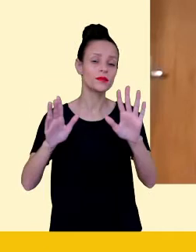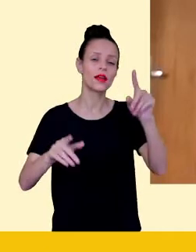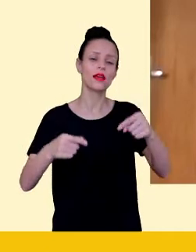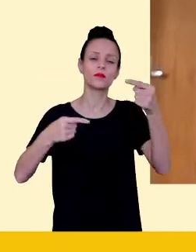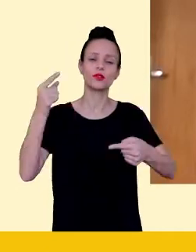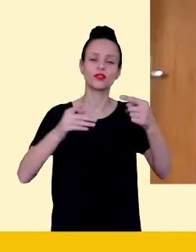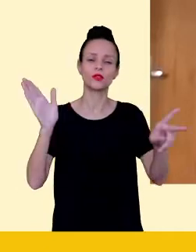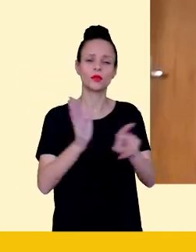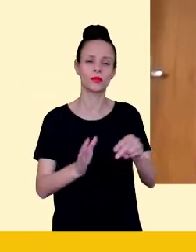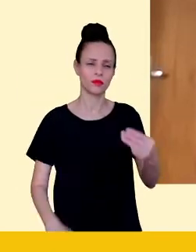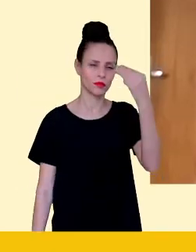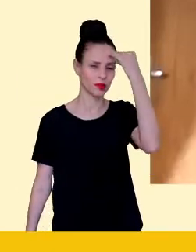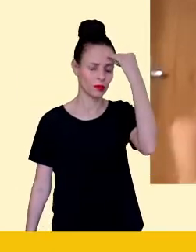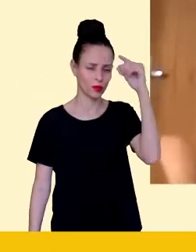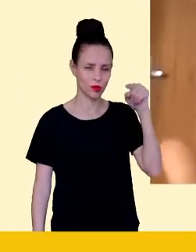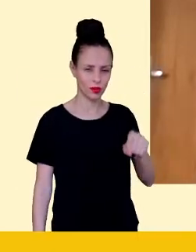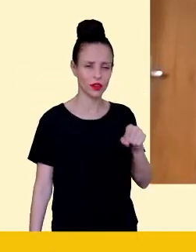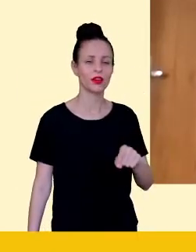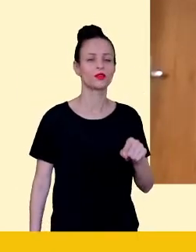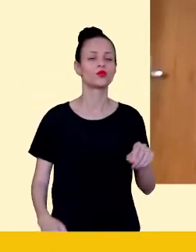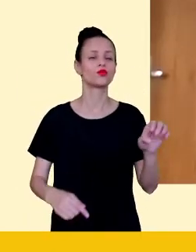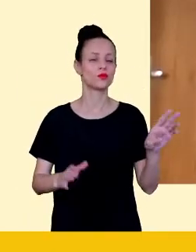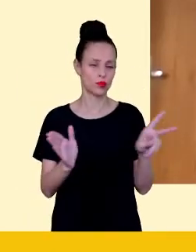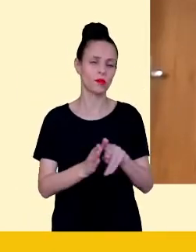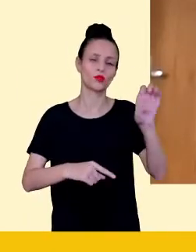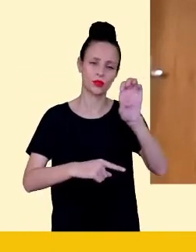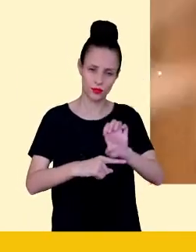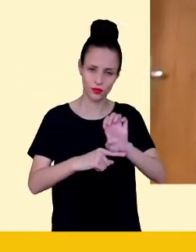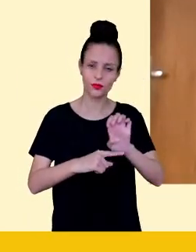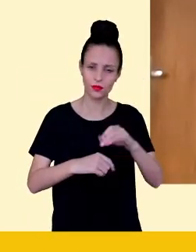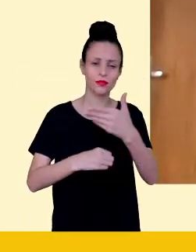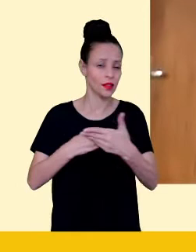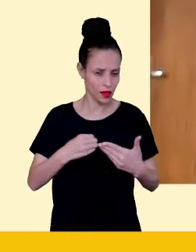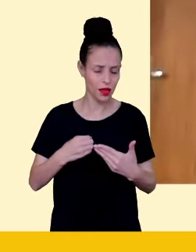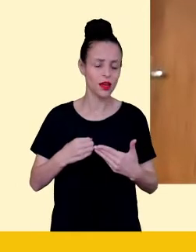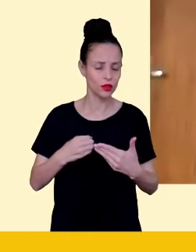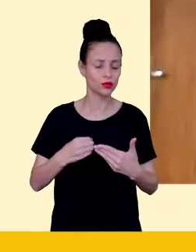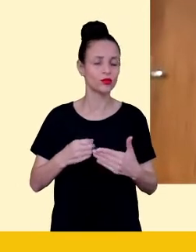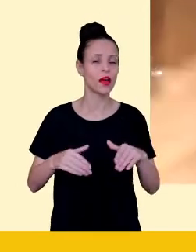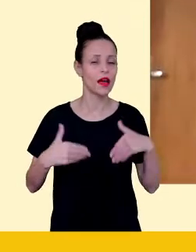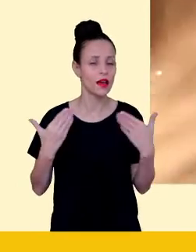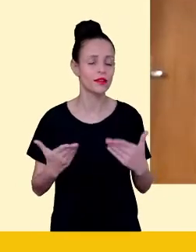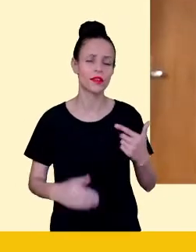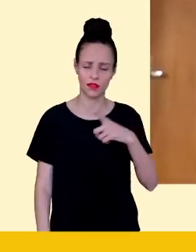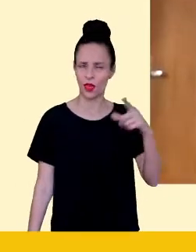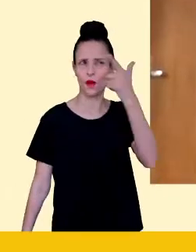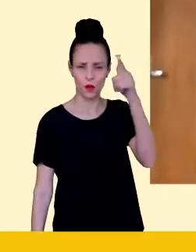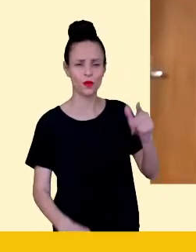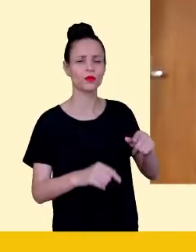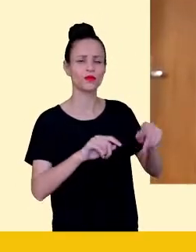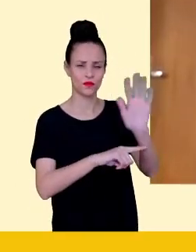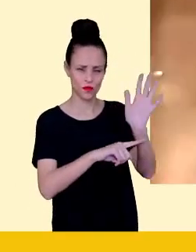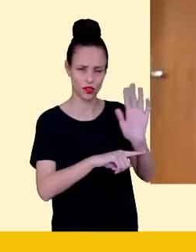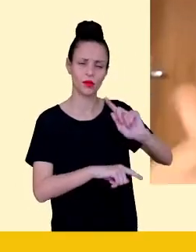material, mas enfim, foi uma política de memória do Estado que um pouco encontrou essas imagens. Eu acho que isso levou a um mergulho,